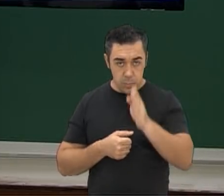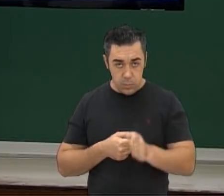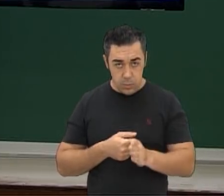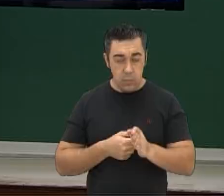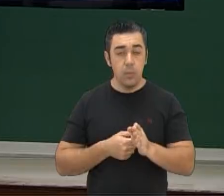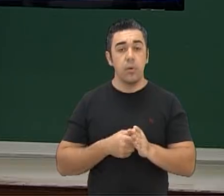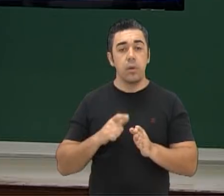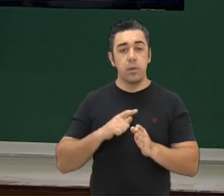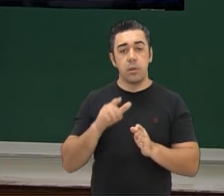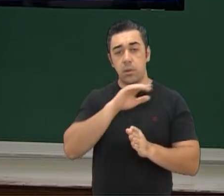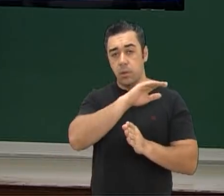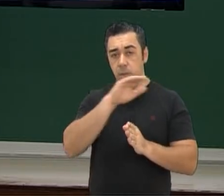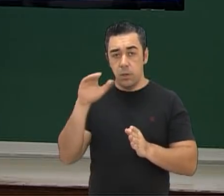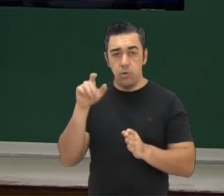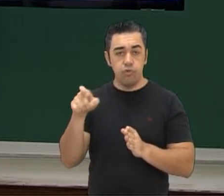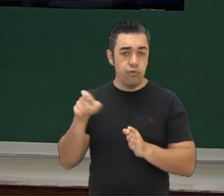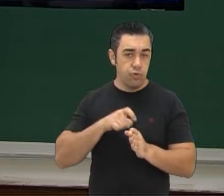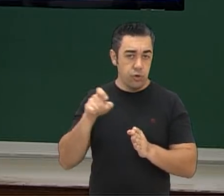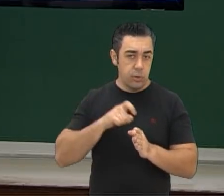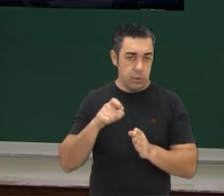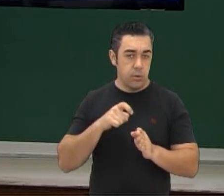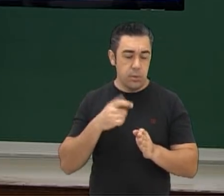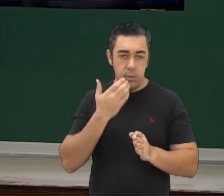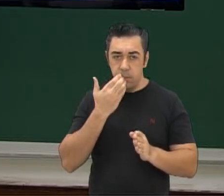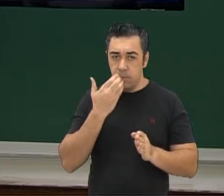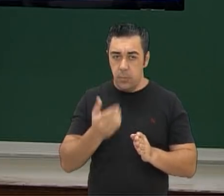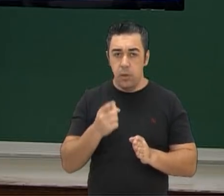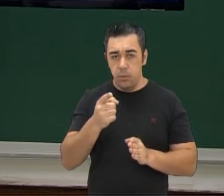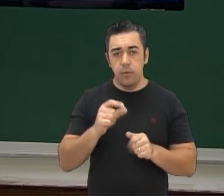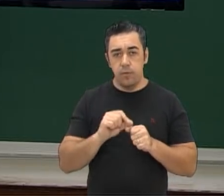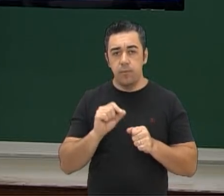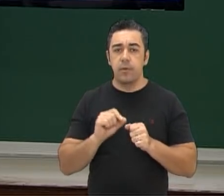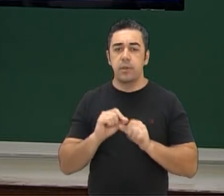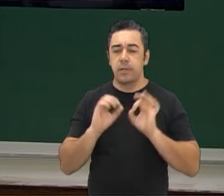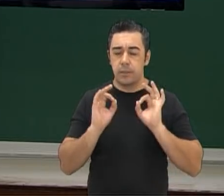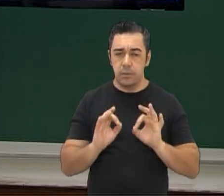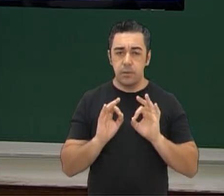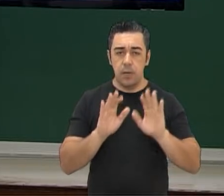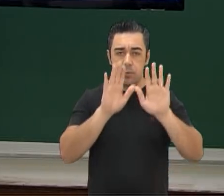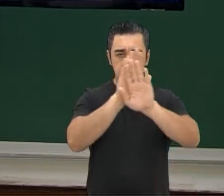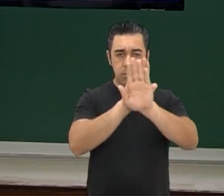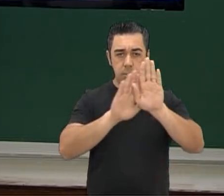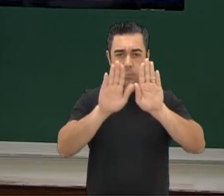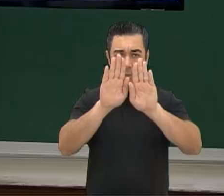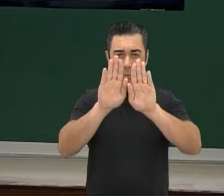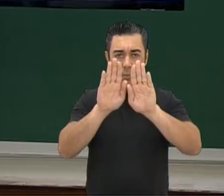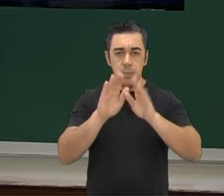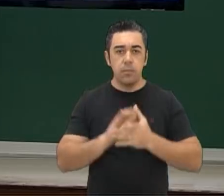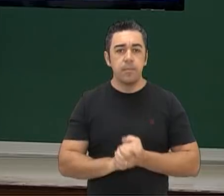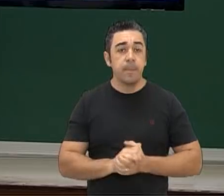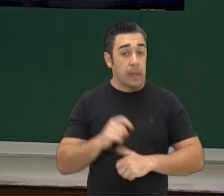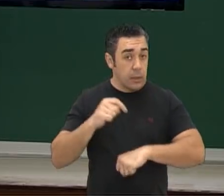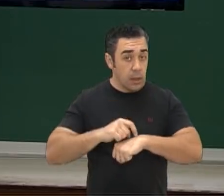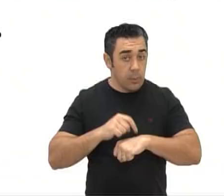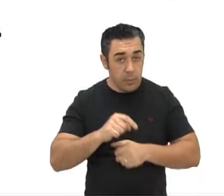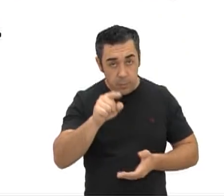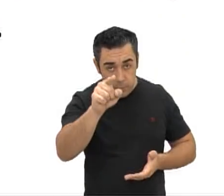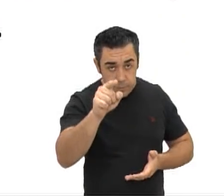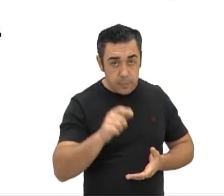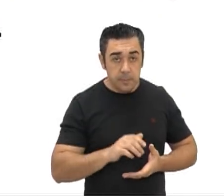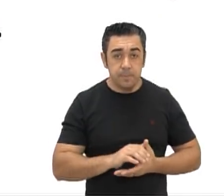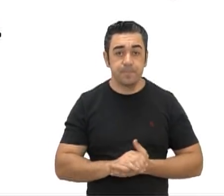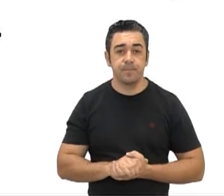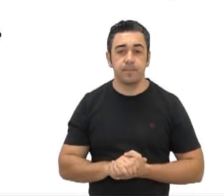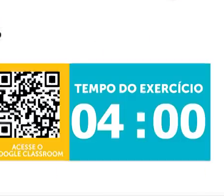na horizontal o eixo X. Aí ele pede que o reflexo seja feito em cima do eixo Y. Um tempo para vocês